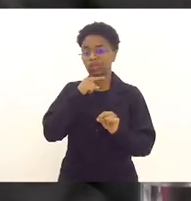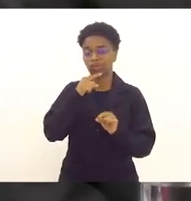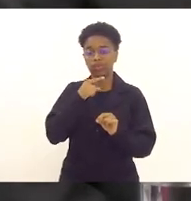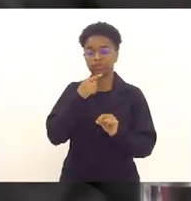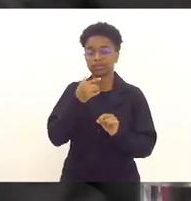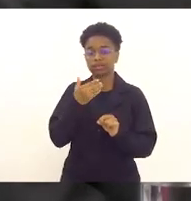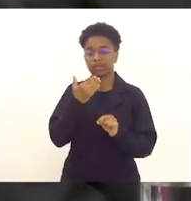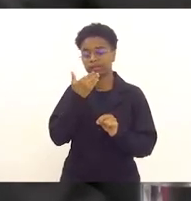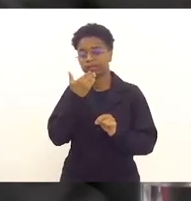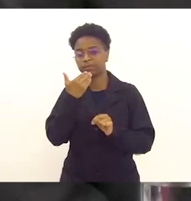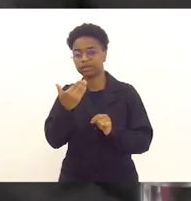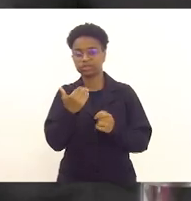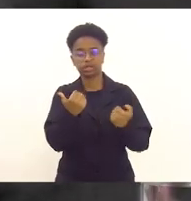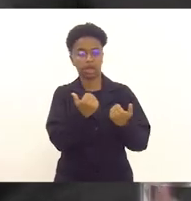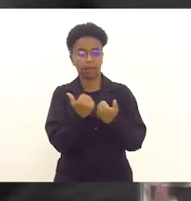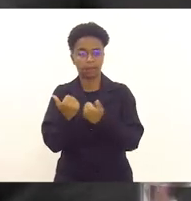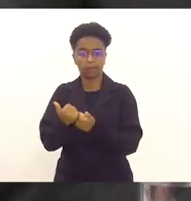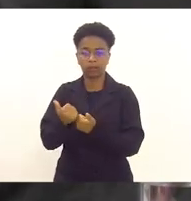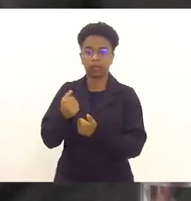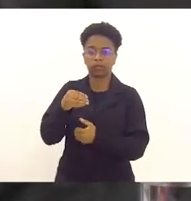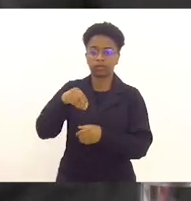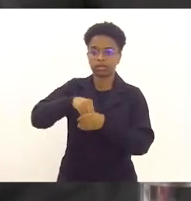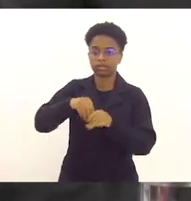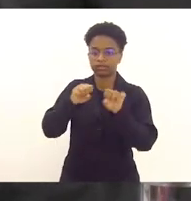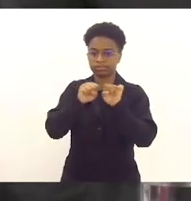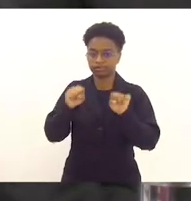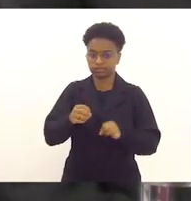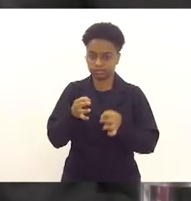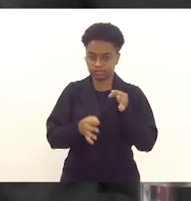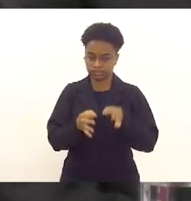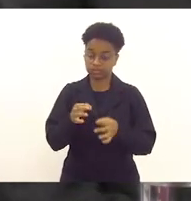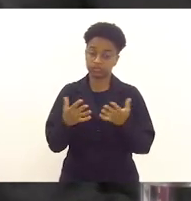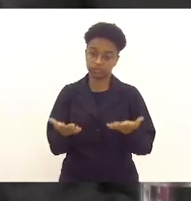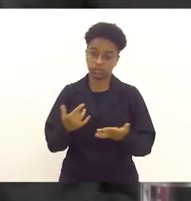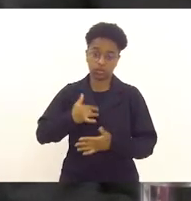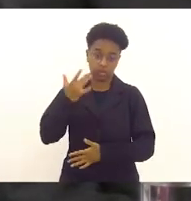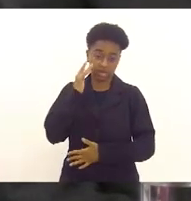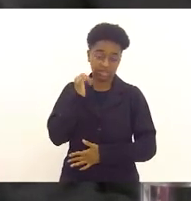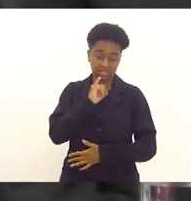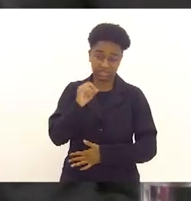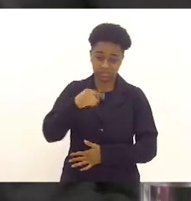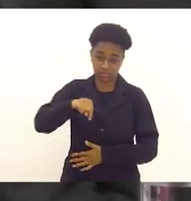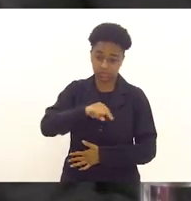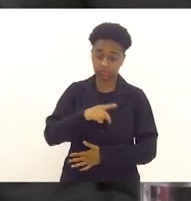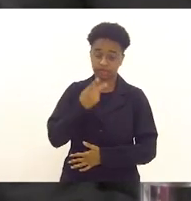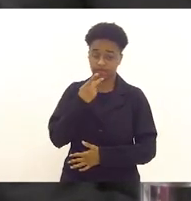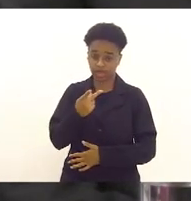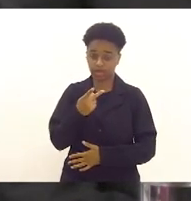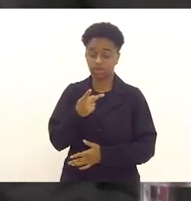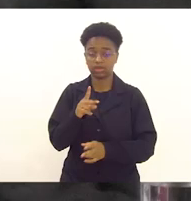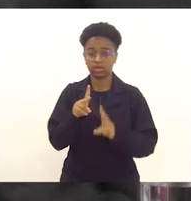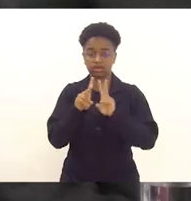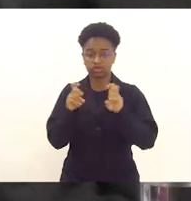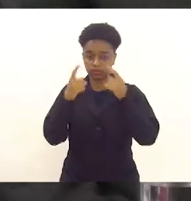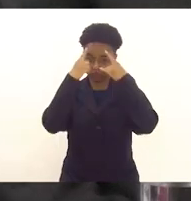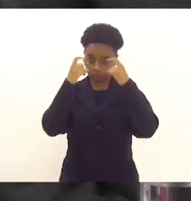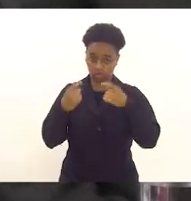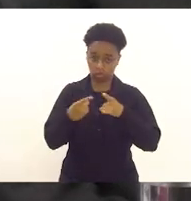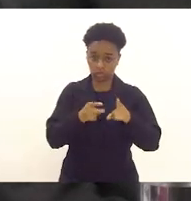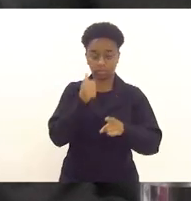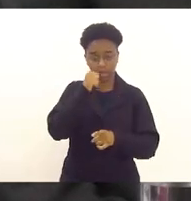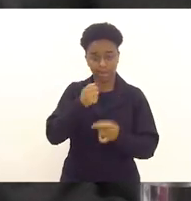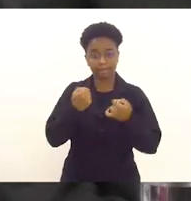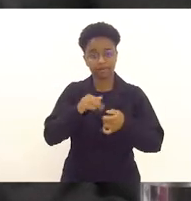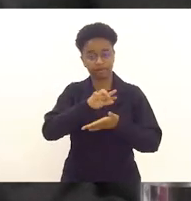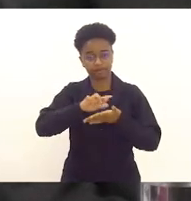de enfrentamento a violência eu acho que quando a gente fala de violência contra mulher a gente tem que falar das várias mulheres né das mulheres pretas